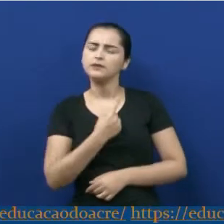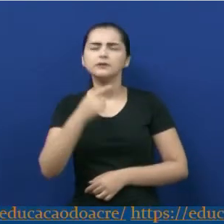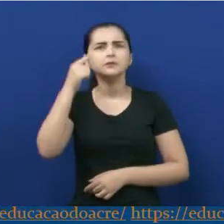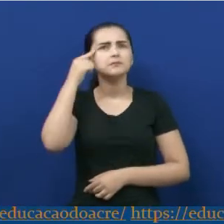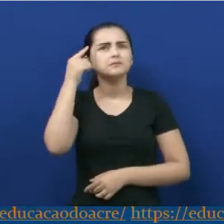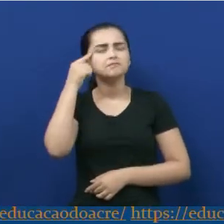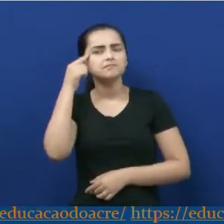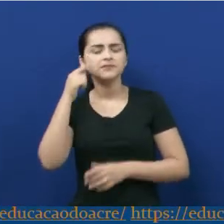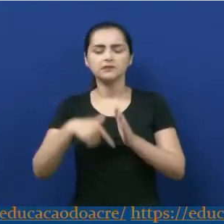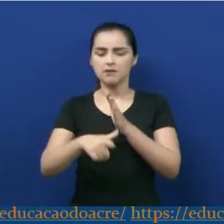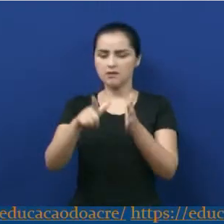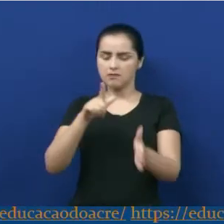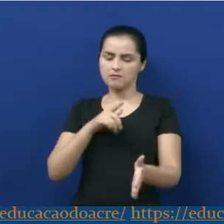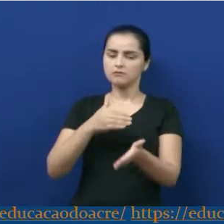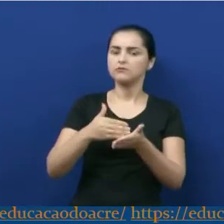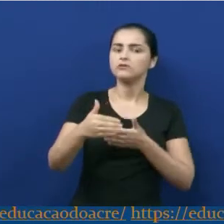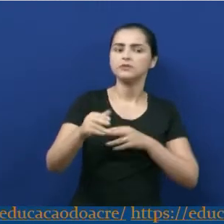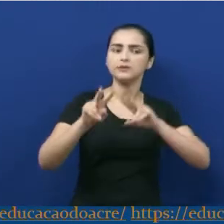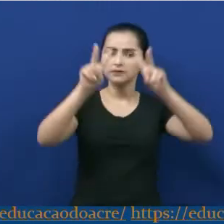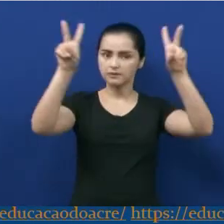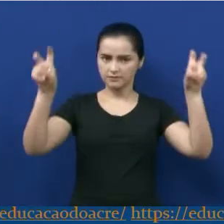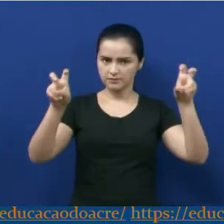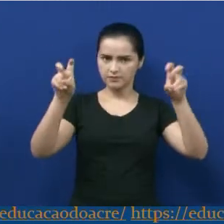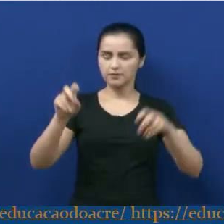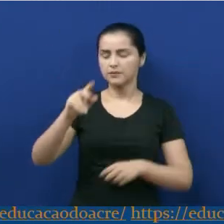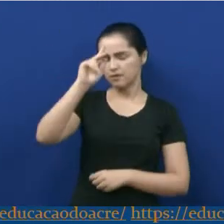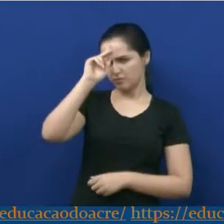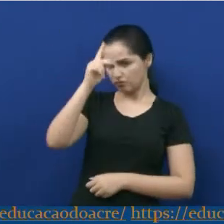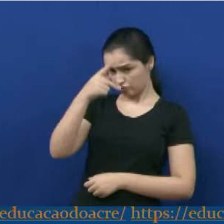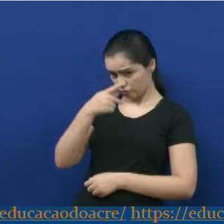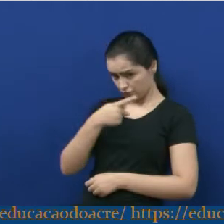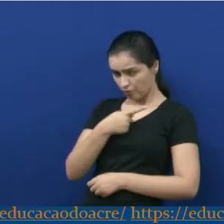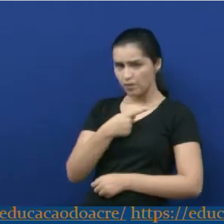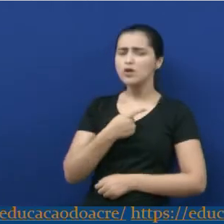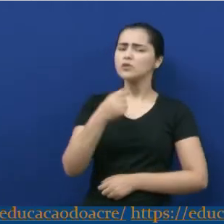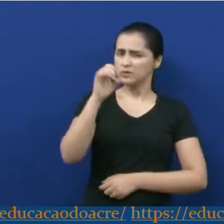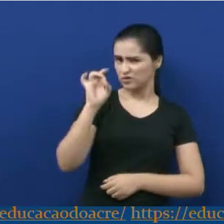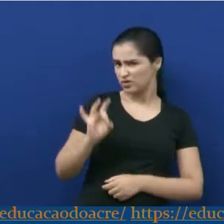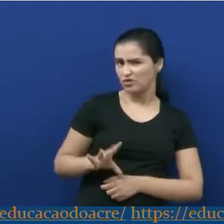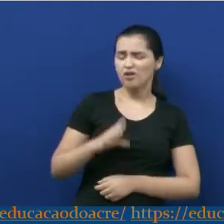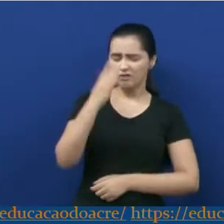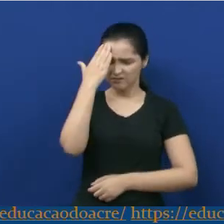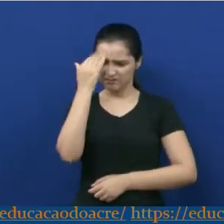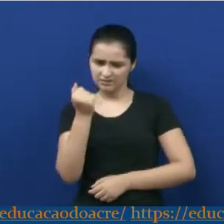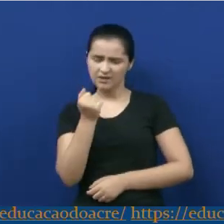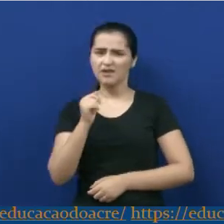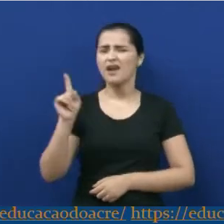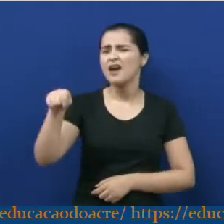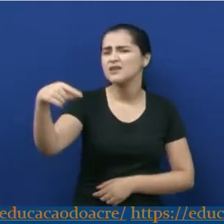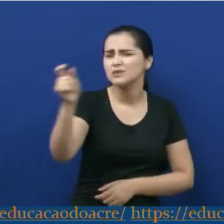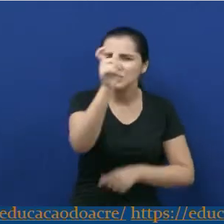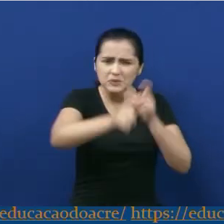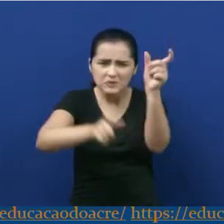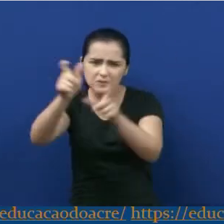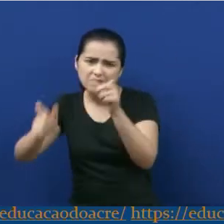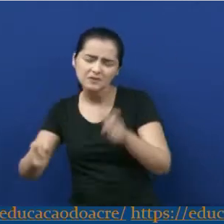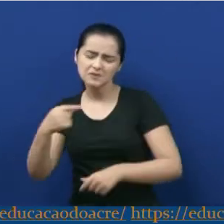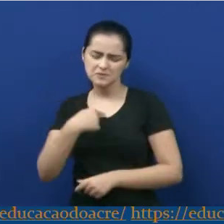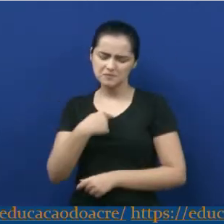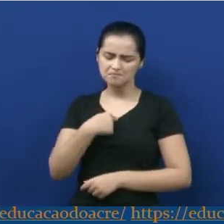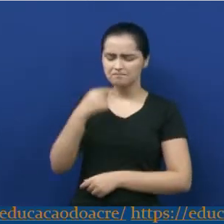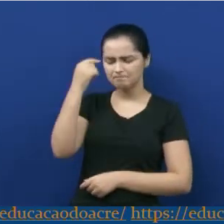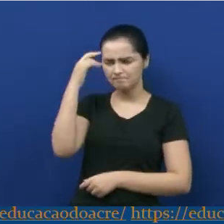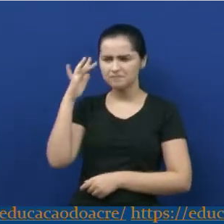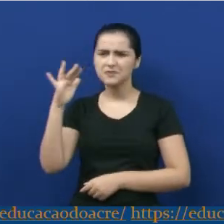o nosso tema sou eu só eu sei quem sou os outros me imaginam o que será